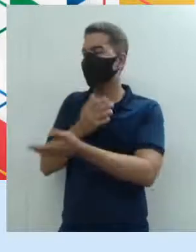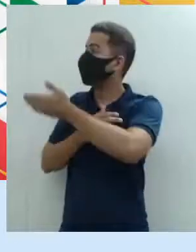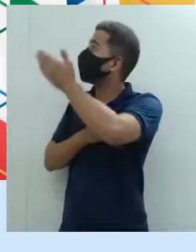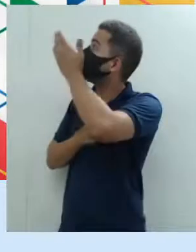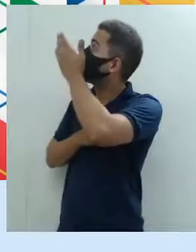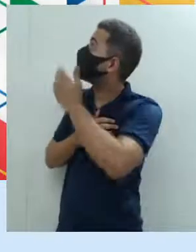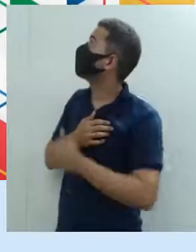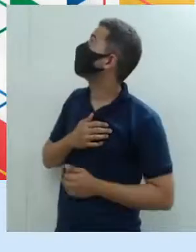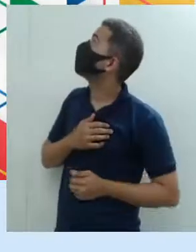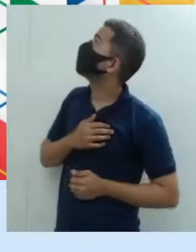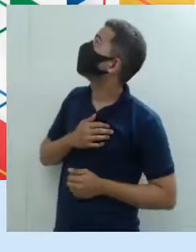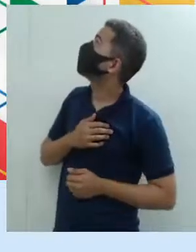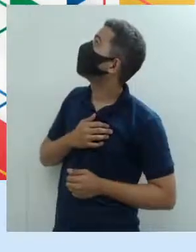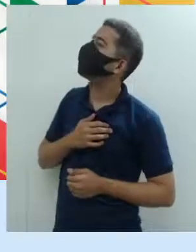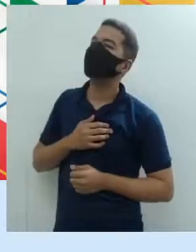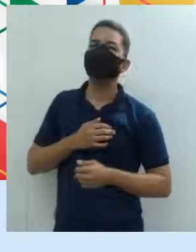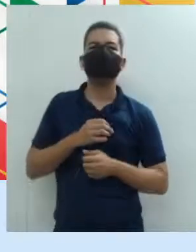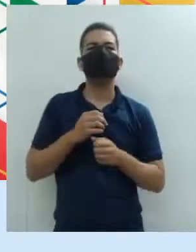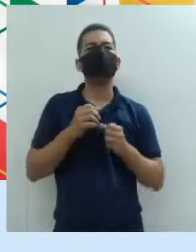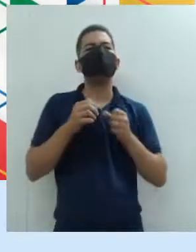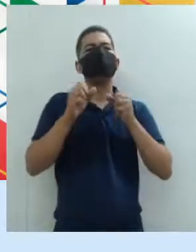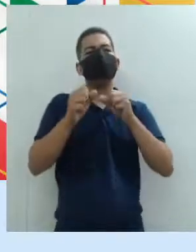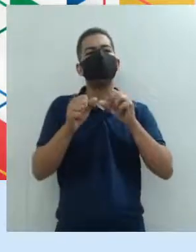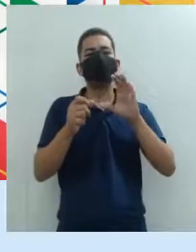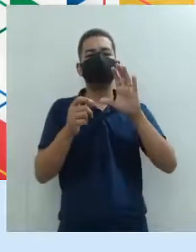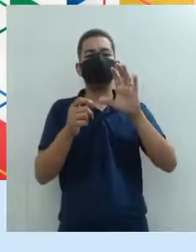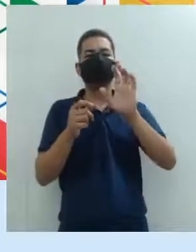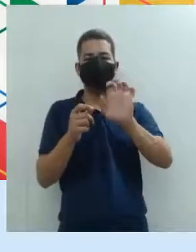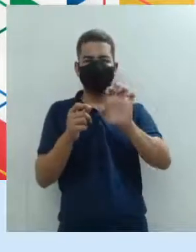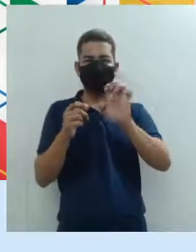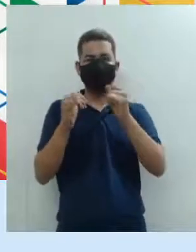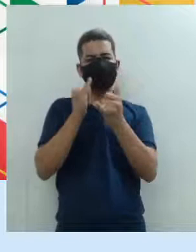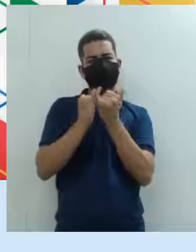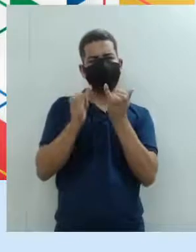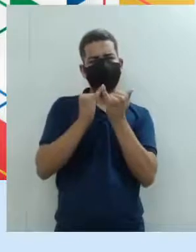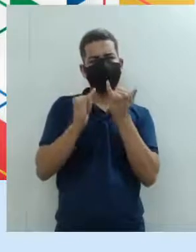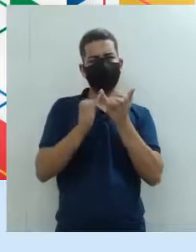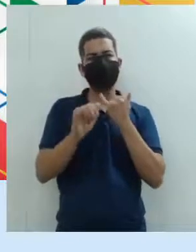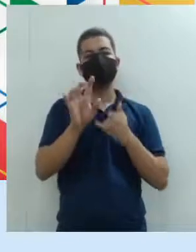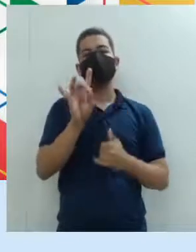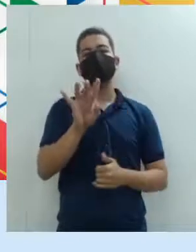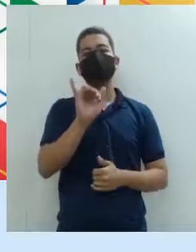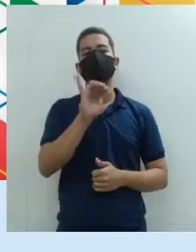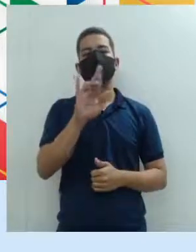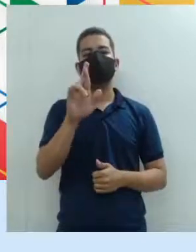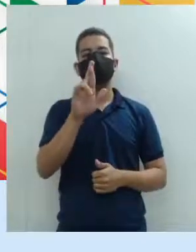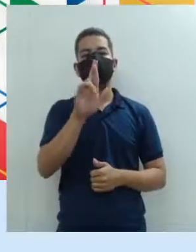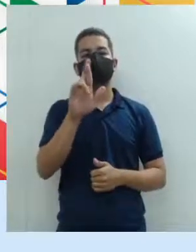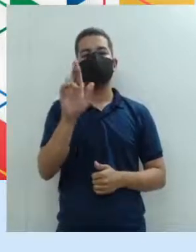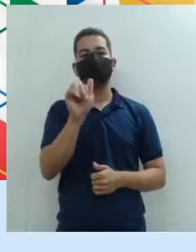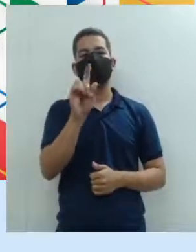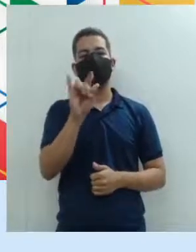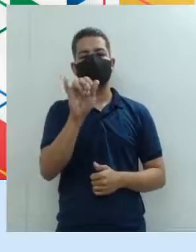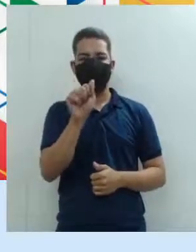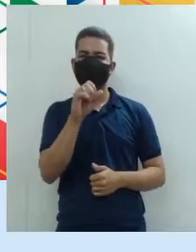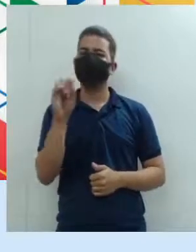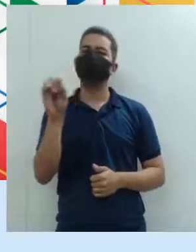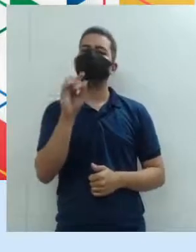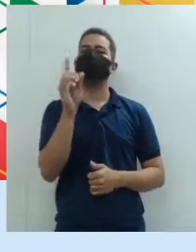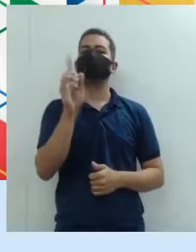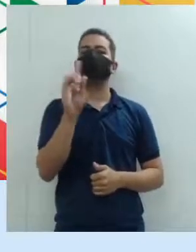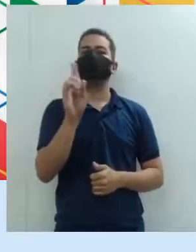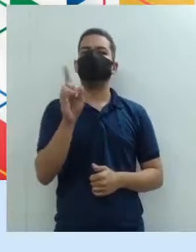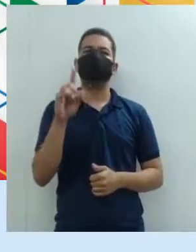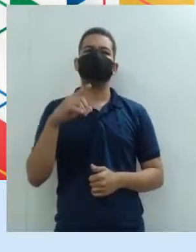do mamífero, poderia ser uma parecida, mas não acontece só irradiação, né? Seria a alternativa mais próxima da verdade ali,